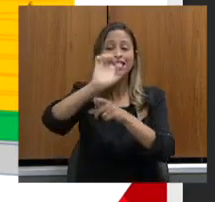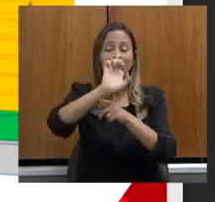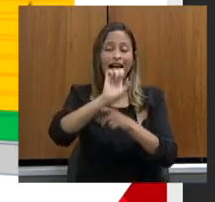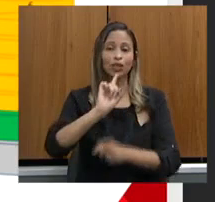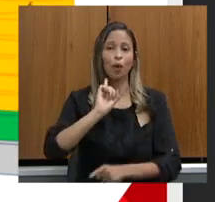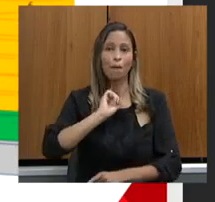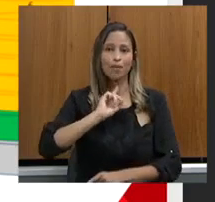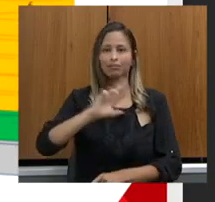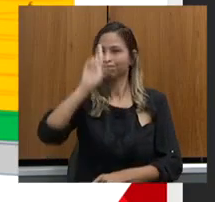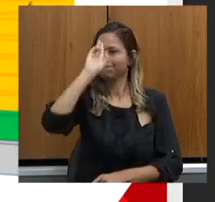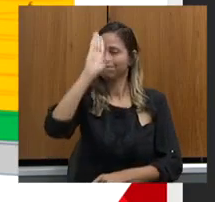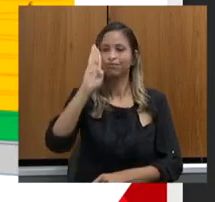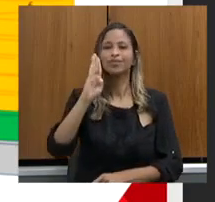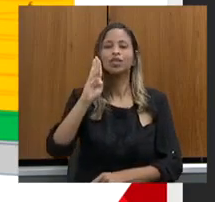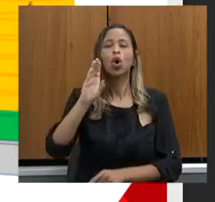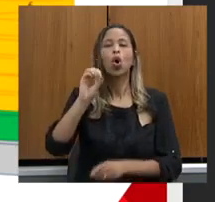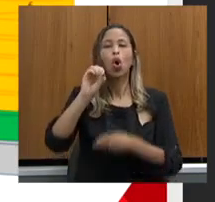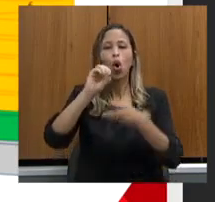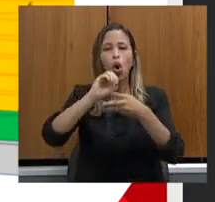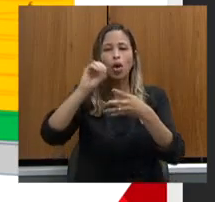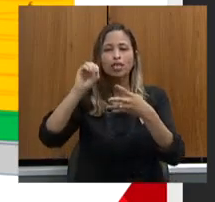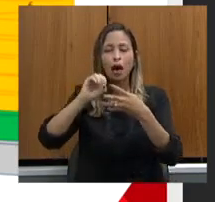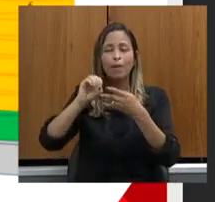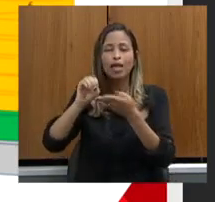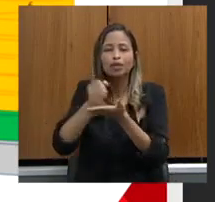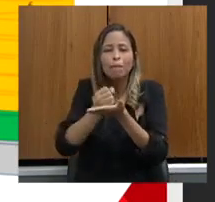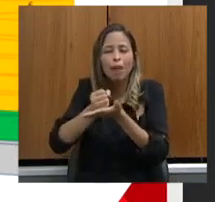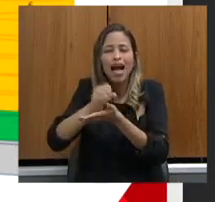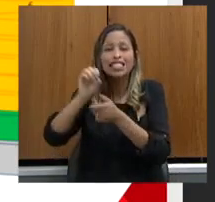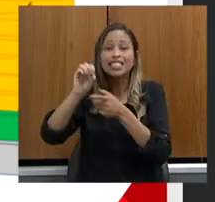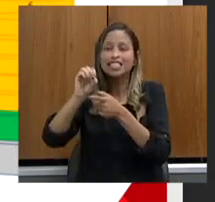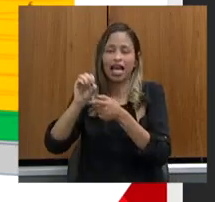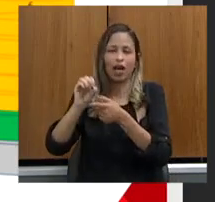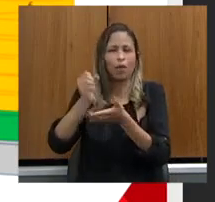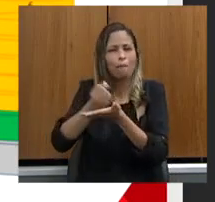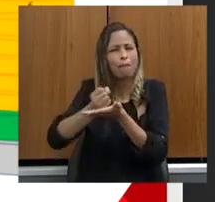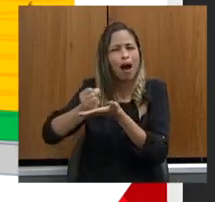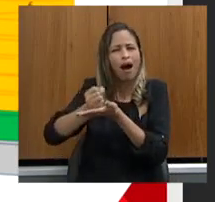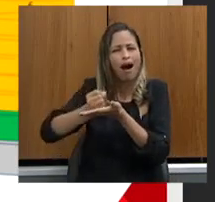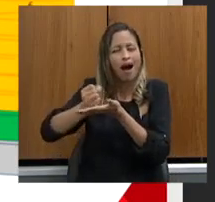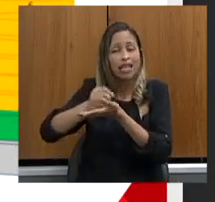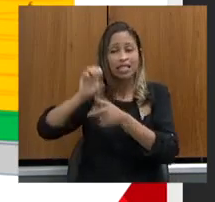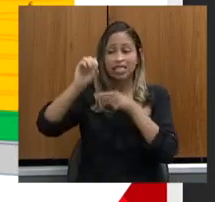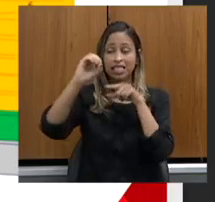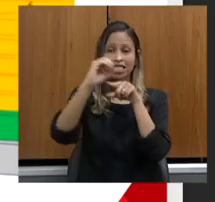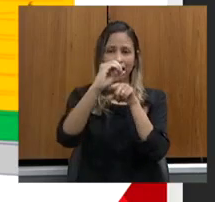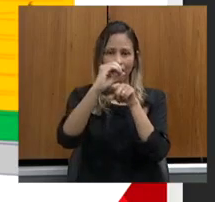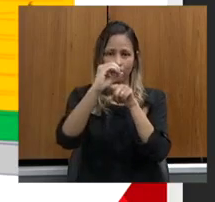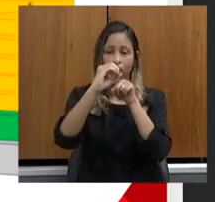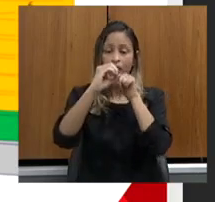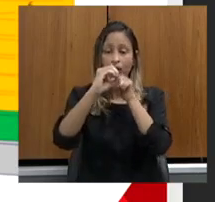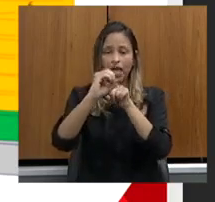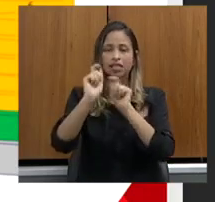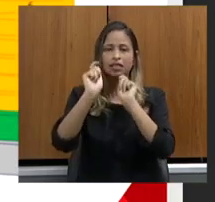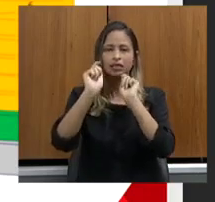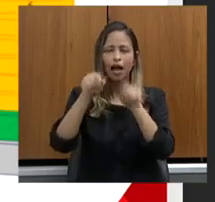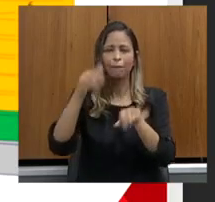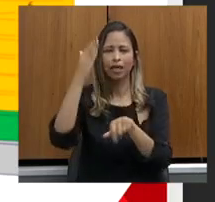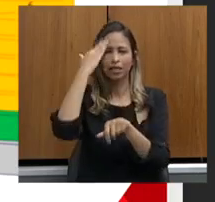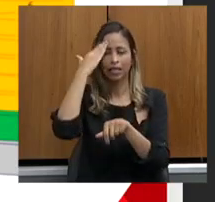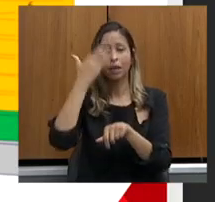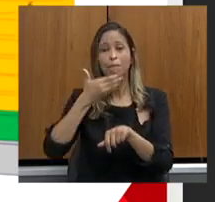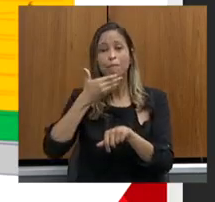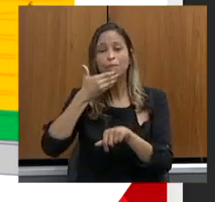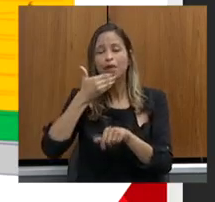a metodologia de orçamento base zero o orçamento base zero ele nos permite compreender as prioridades